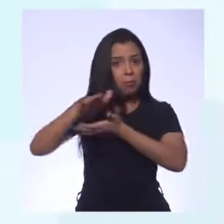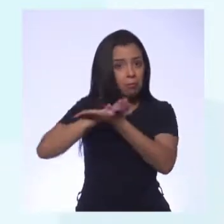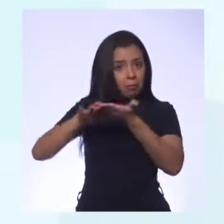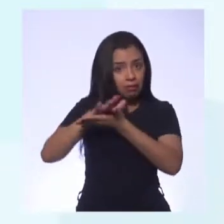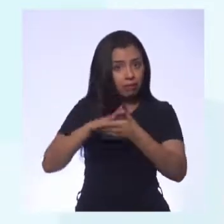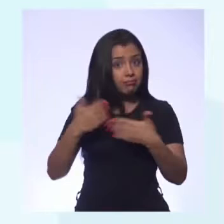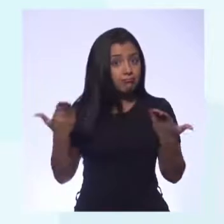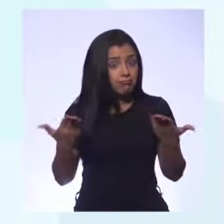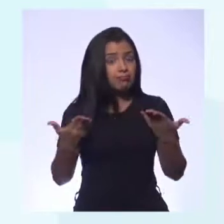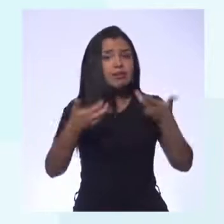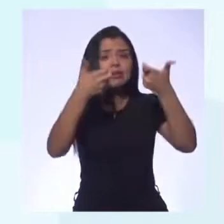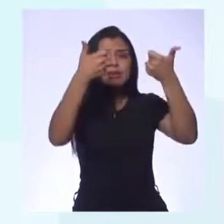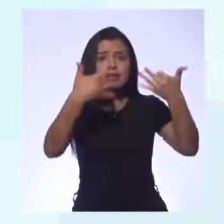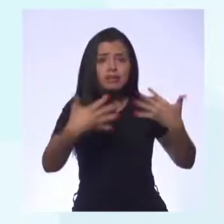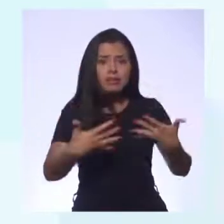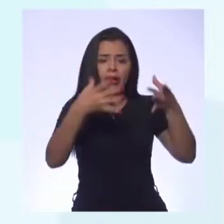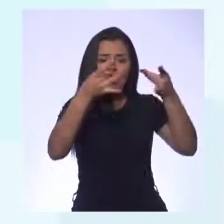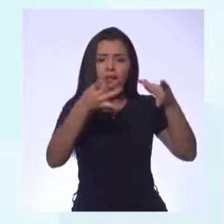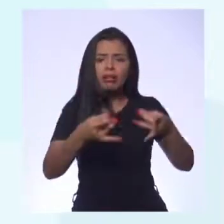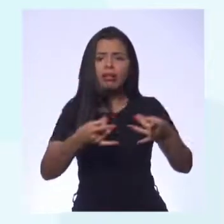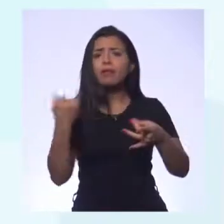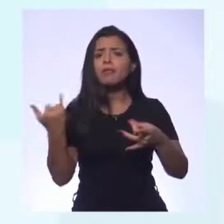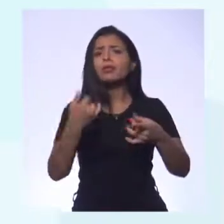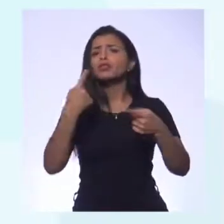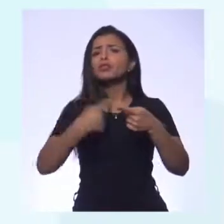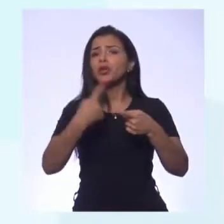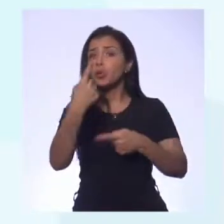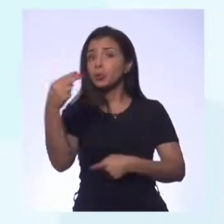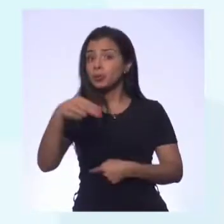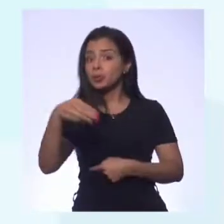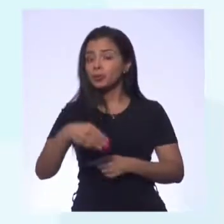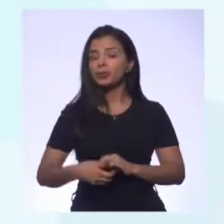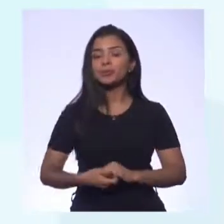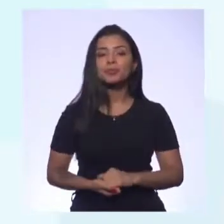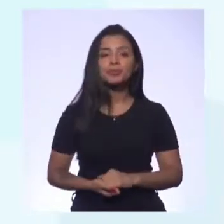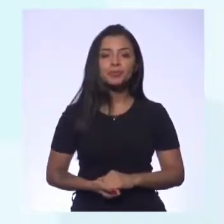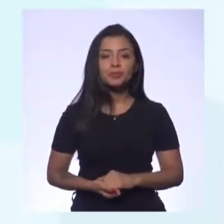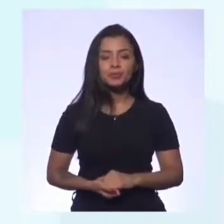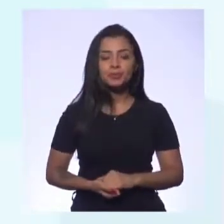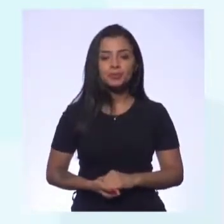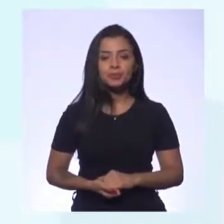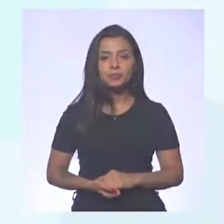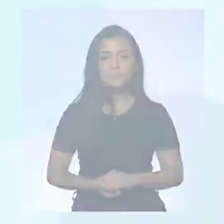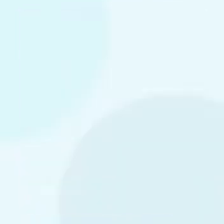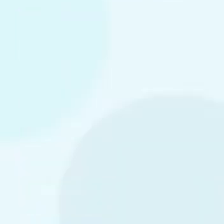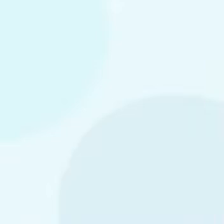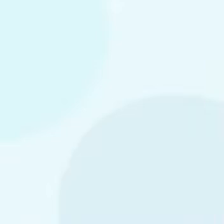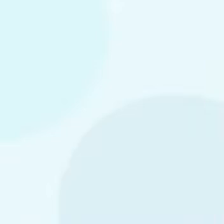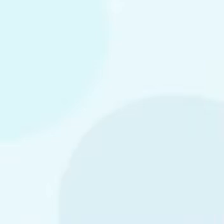importante descrever uma situação ou uma ideia? 1 minuto.